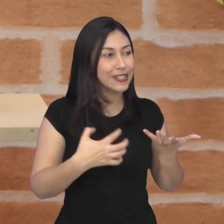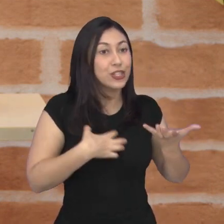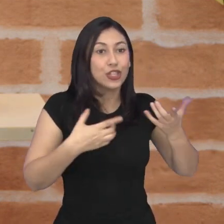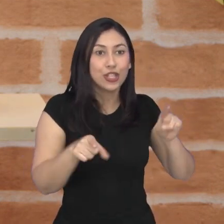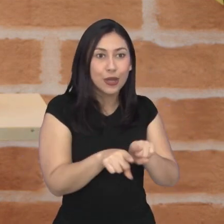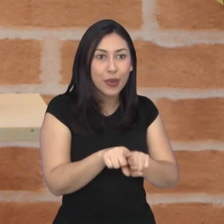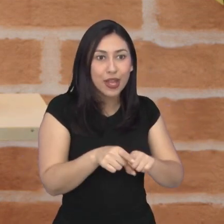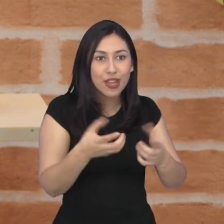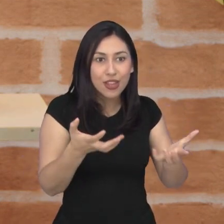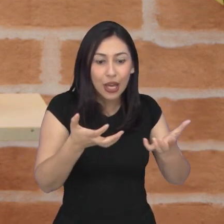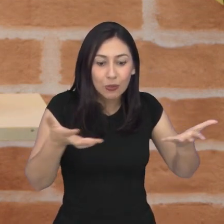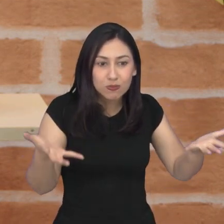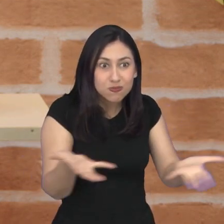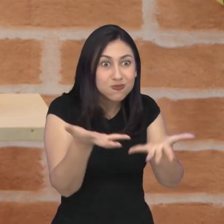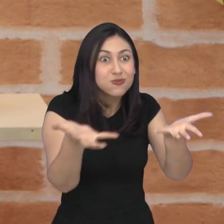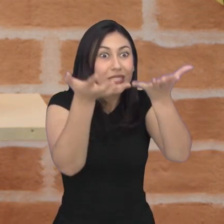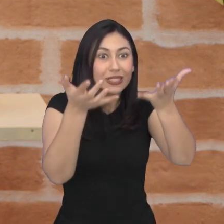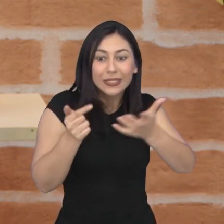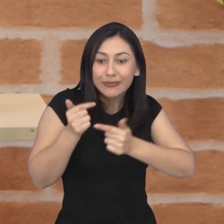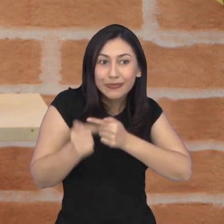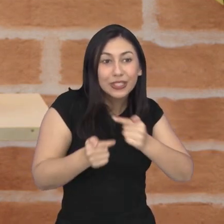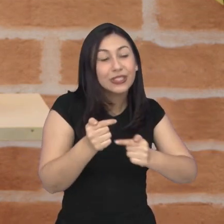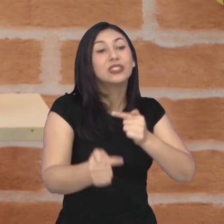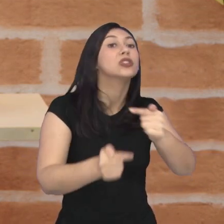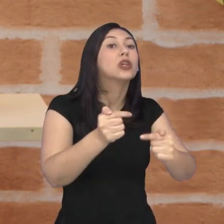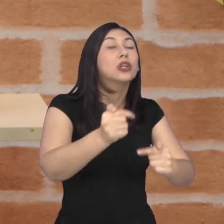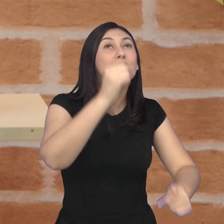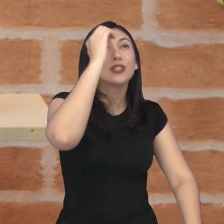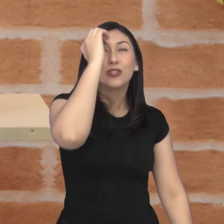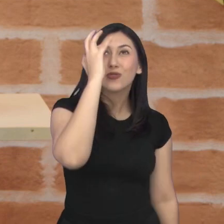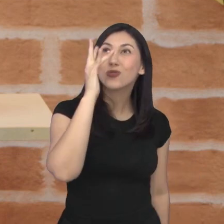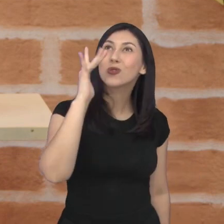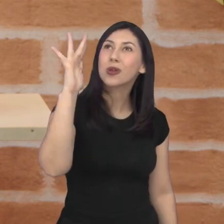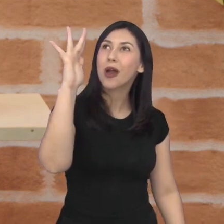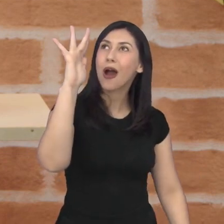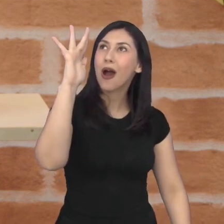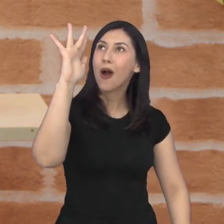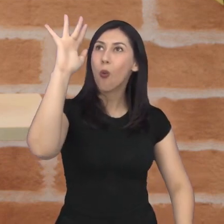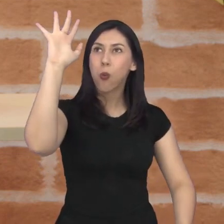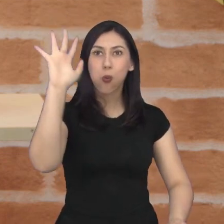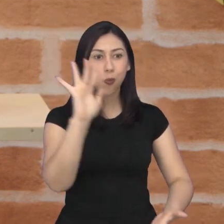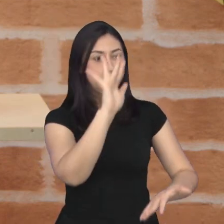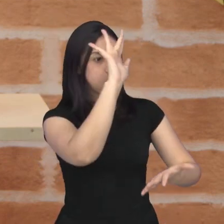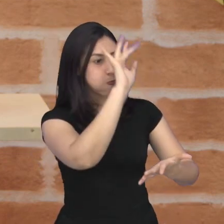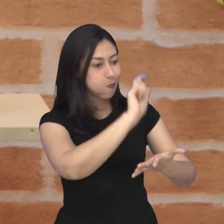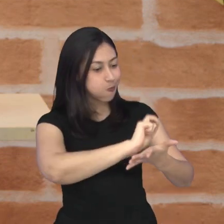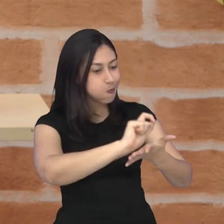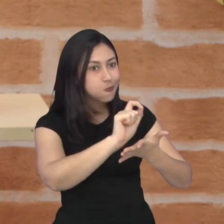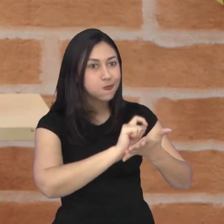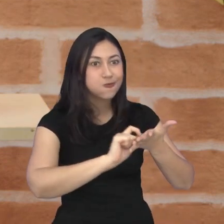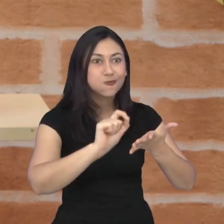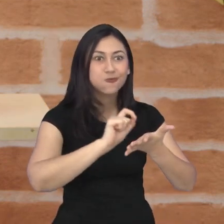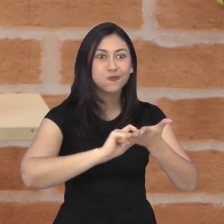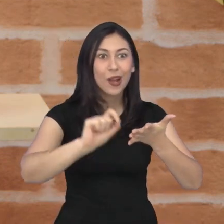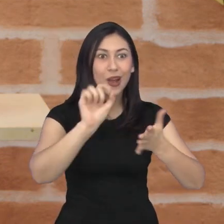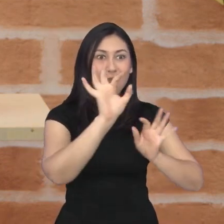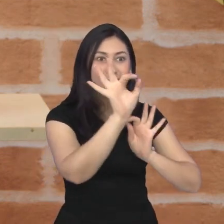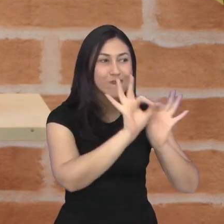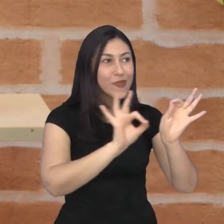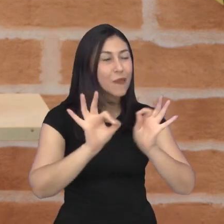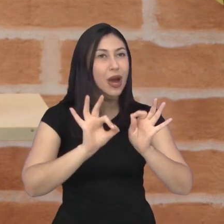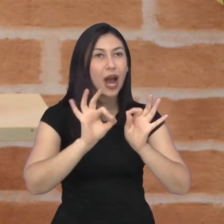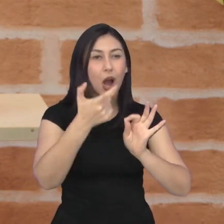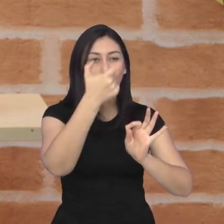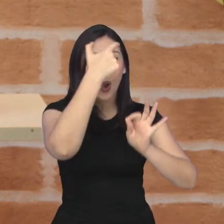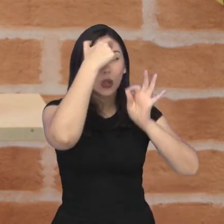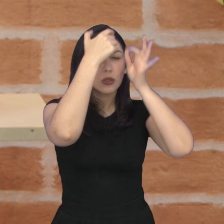deixar para as próximas gerações, essa questão de sonhar e escrever, né, para buscar essa expansão da